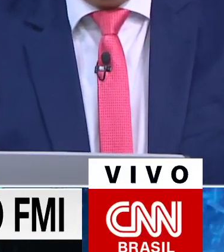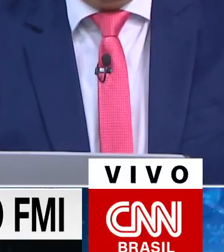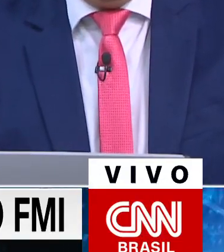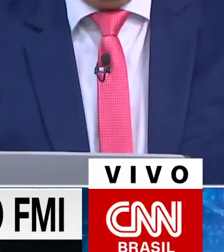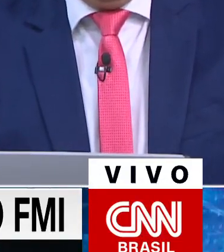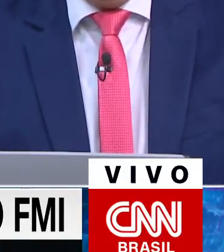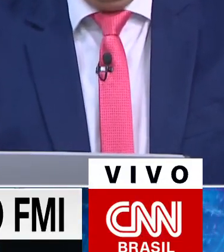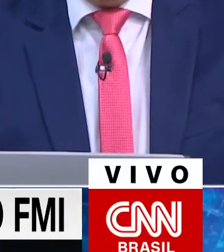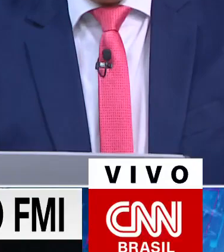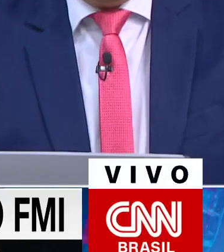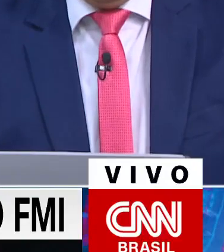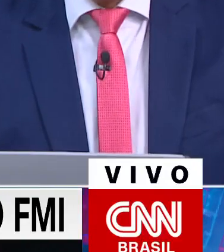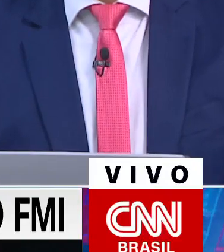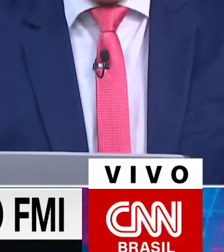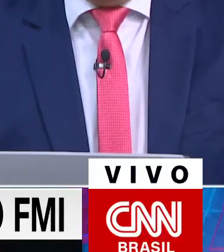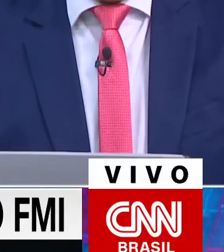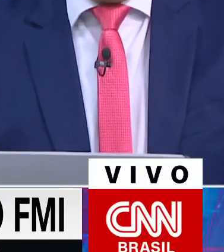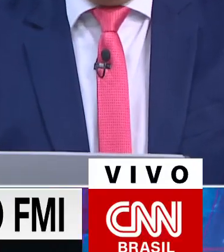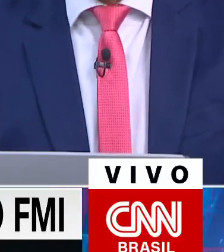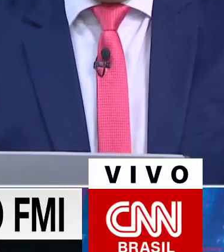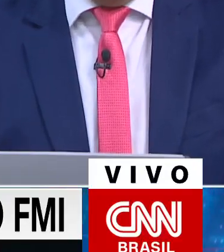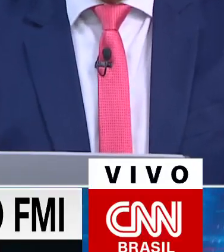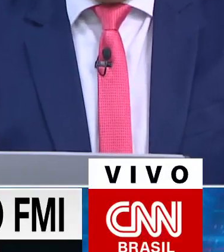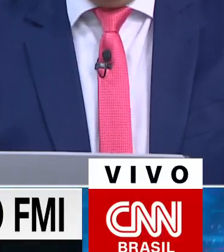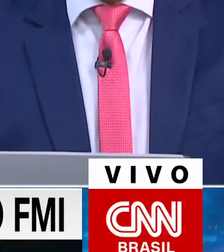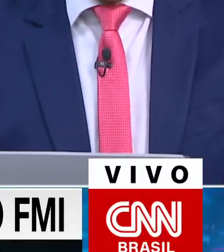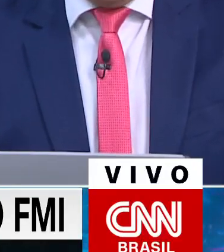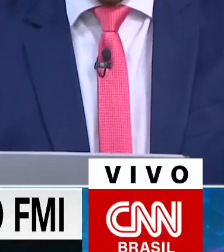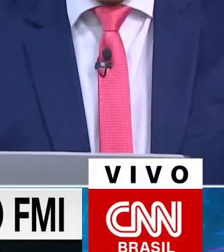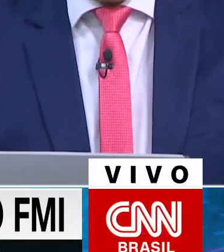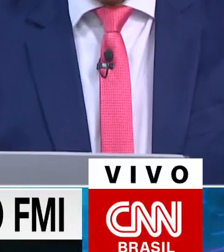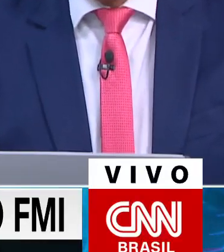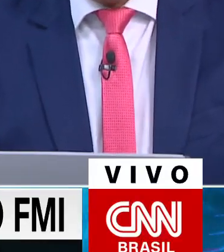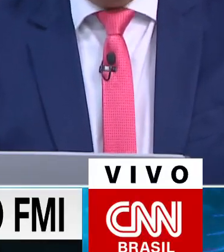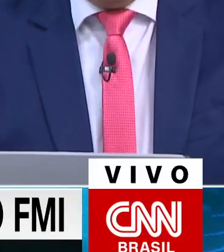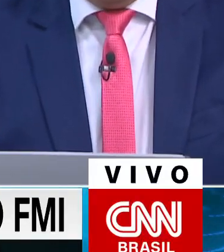nenhum. Obrigada, Lorival. Se tem alguém que cobra